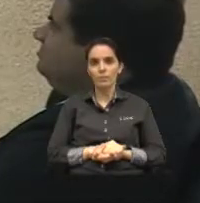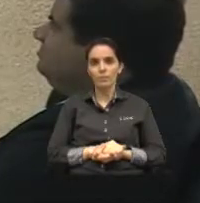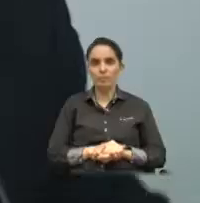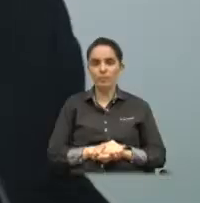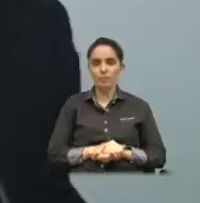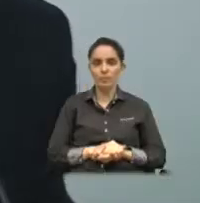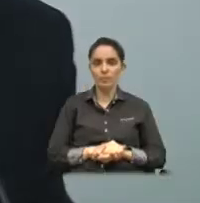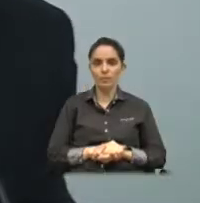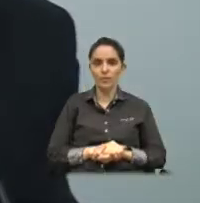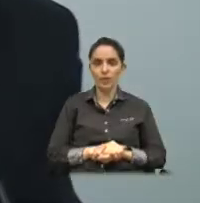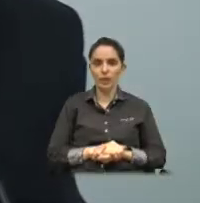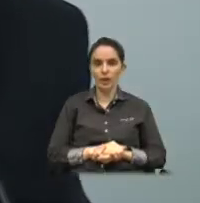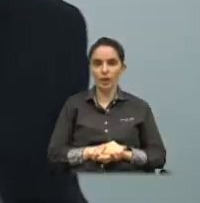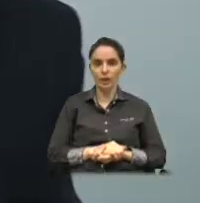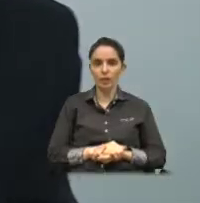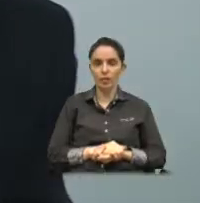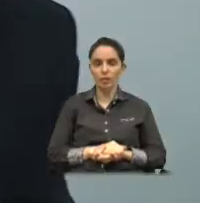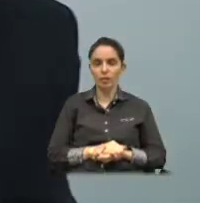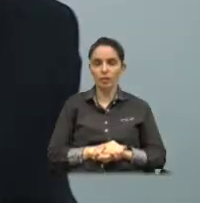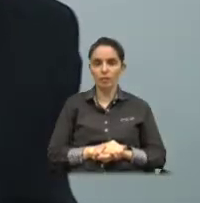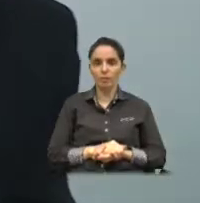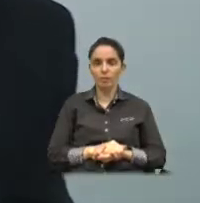eu não conhecia.